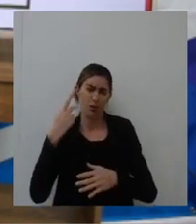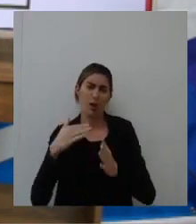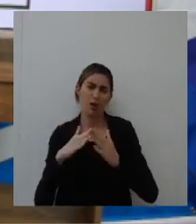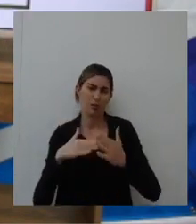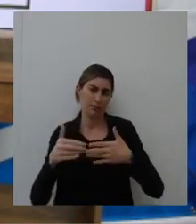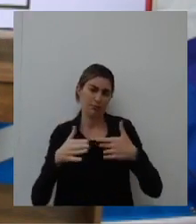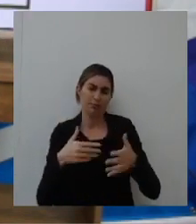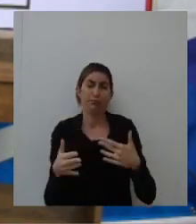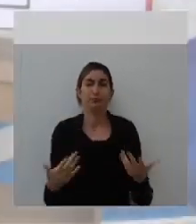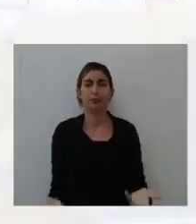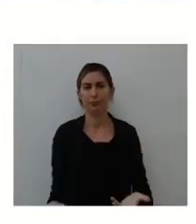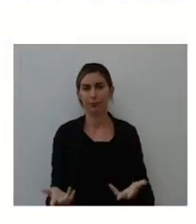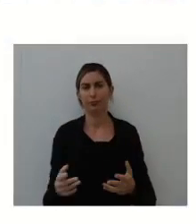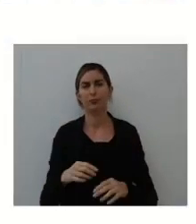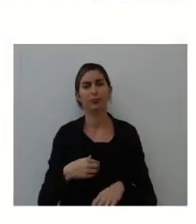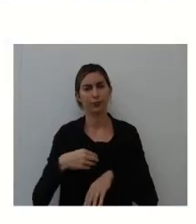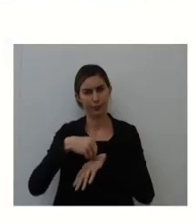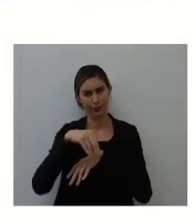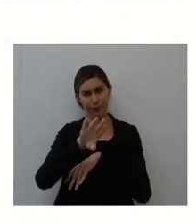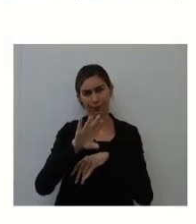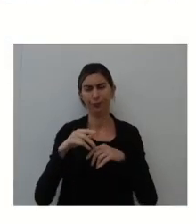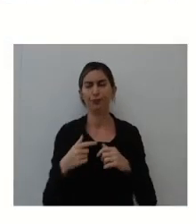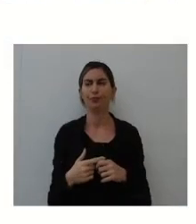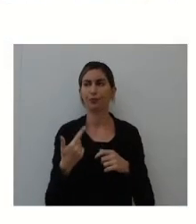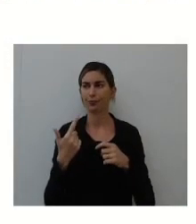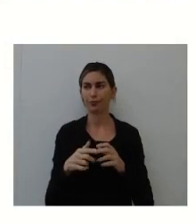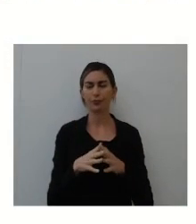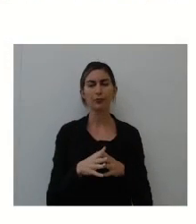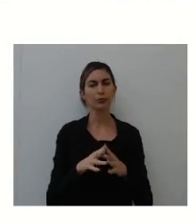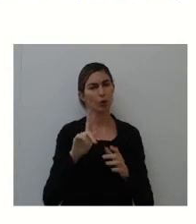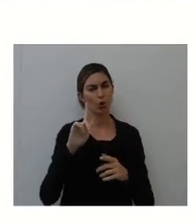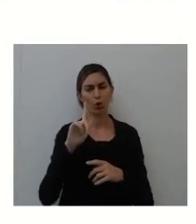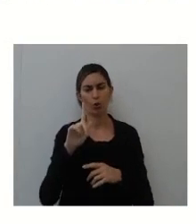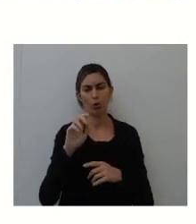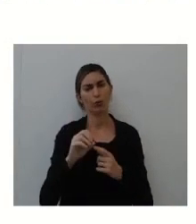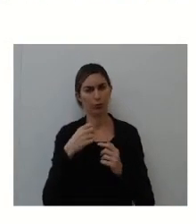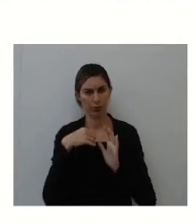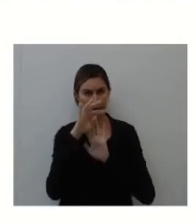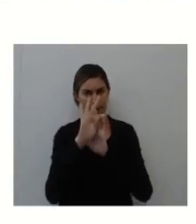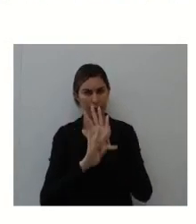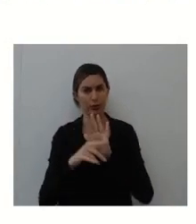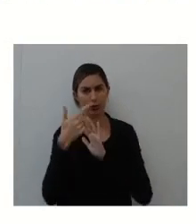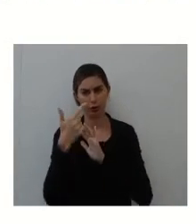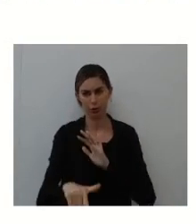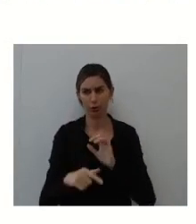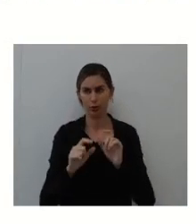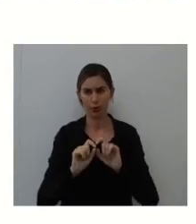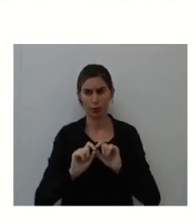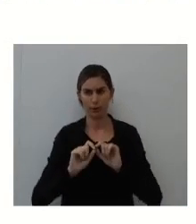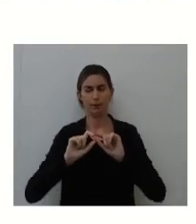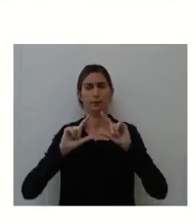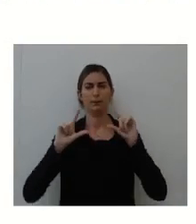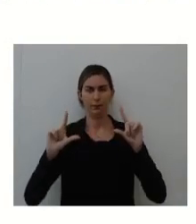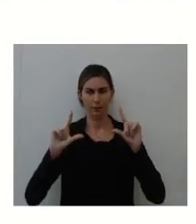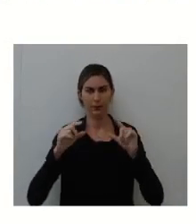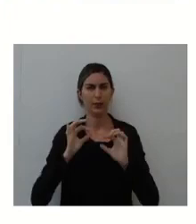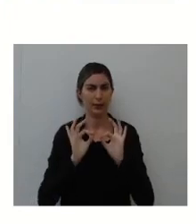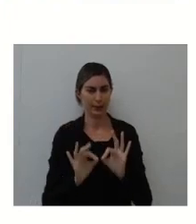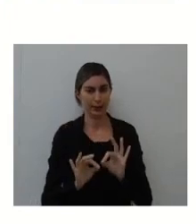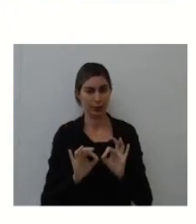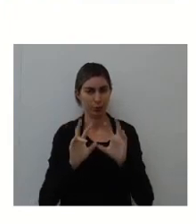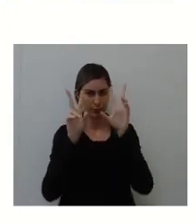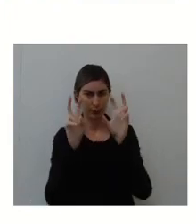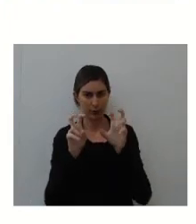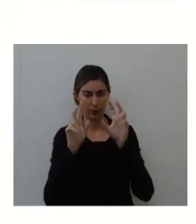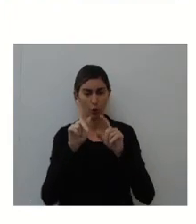E aí eu trouxe de novo para vocês o seguinte: eu trouxe o texto novamente e eu destaquei, certo? O